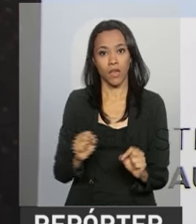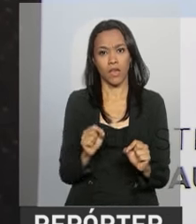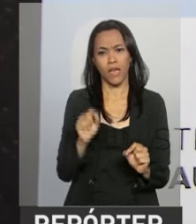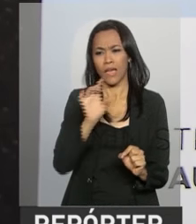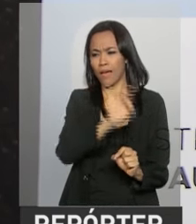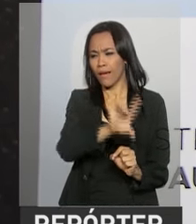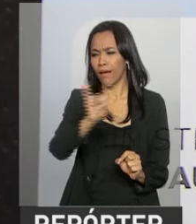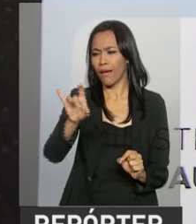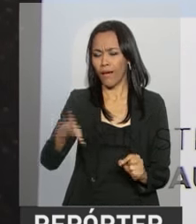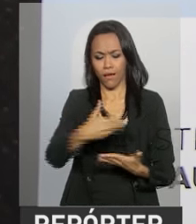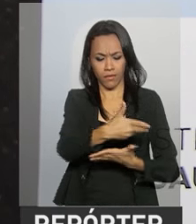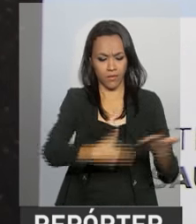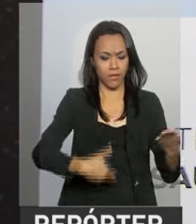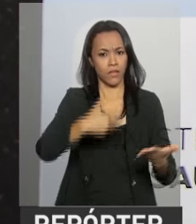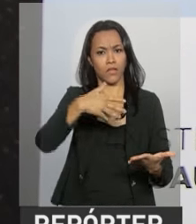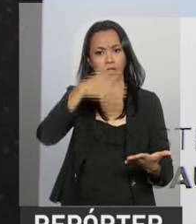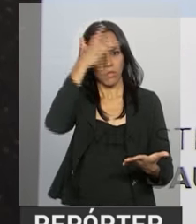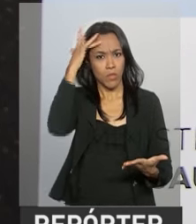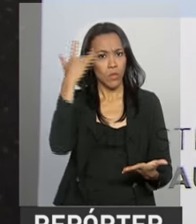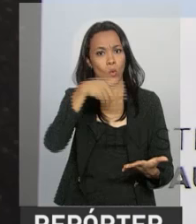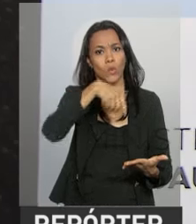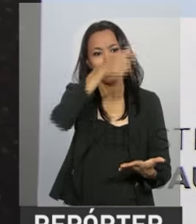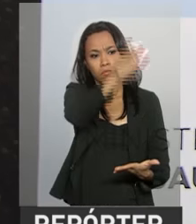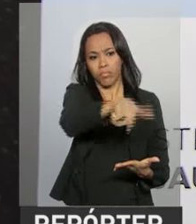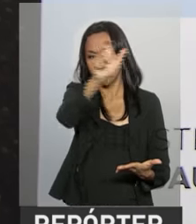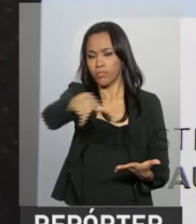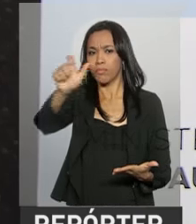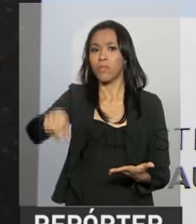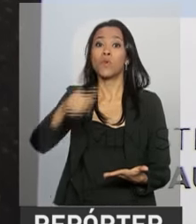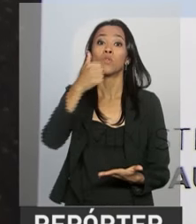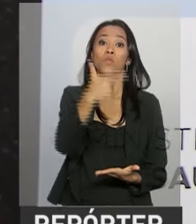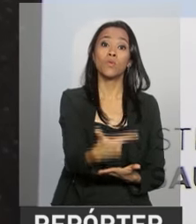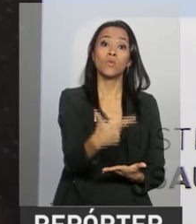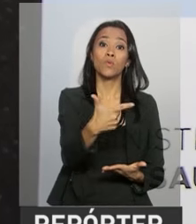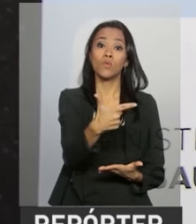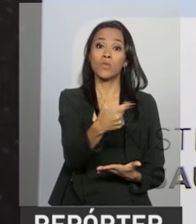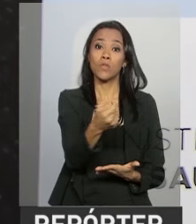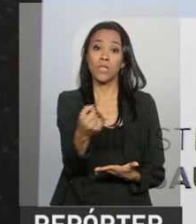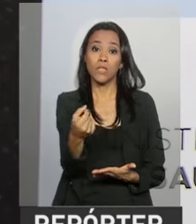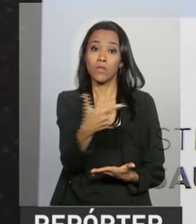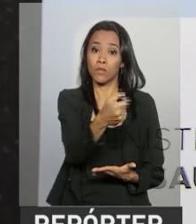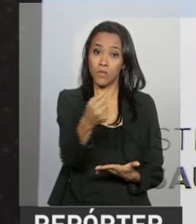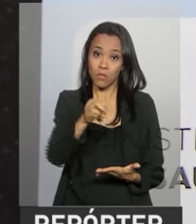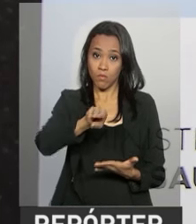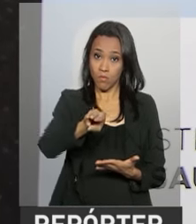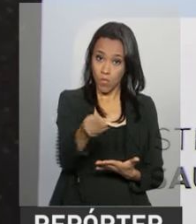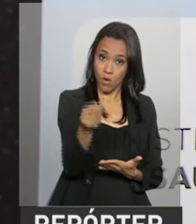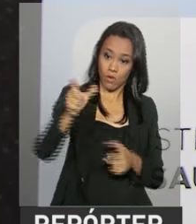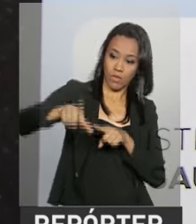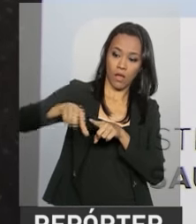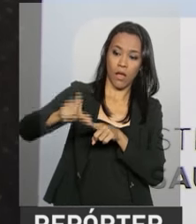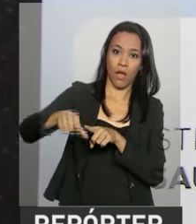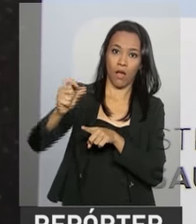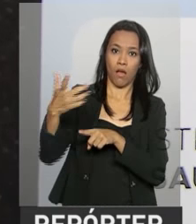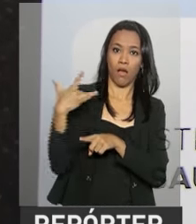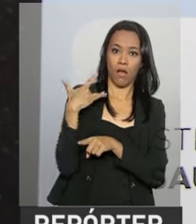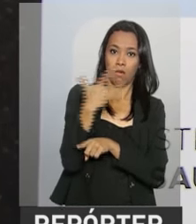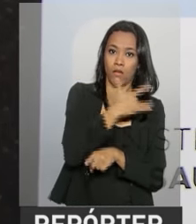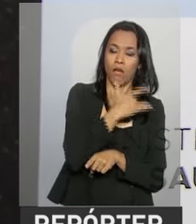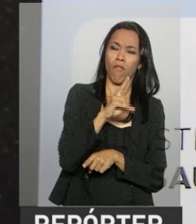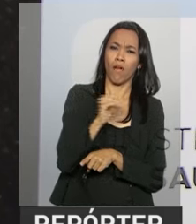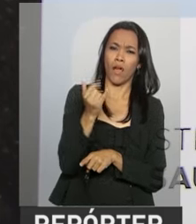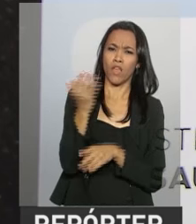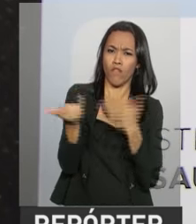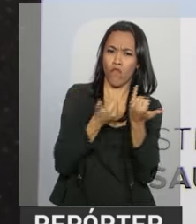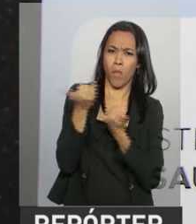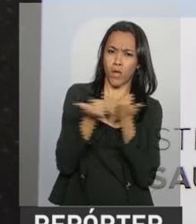cada prontuário eletrônico de cada um dos 200 milhões de cartões exus que terão todos a Tod as